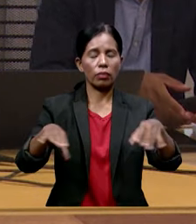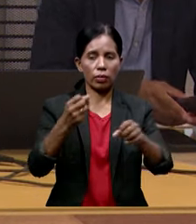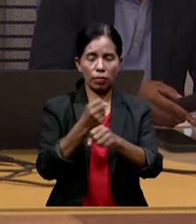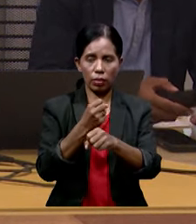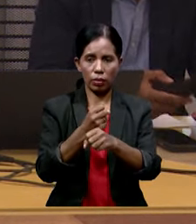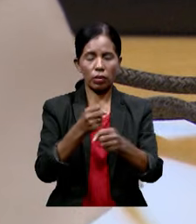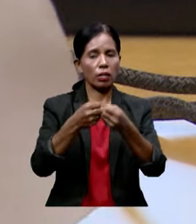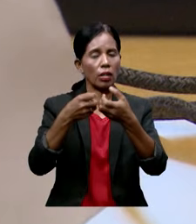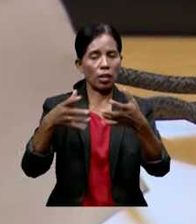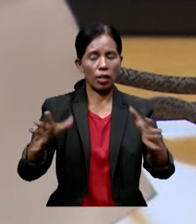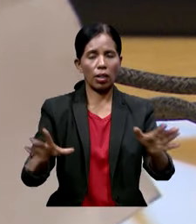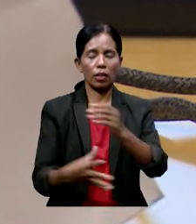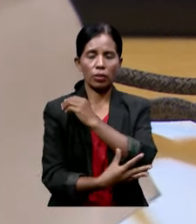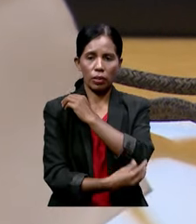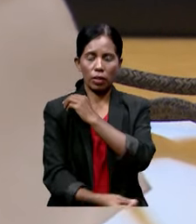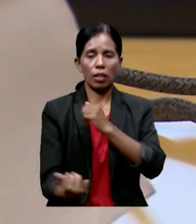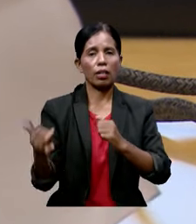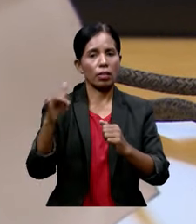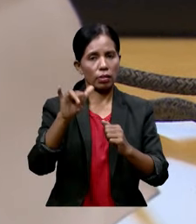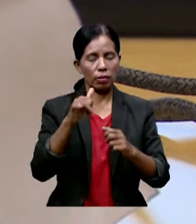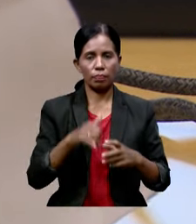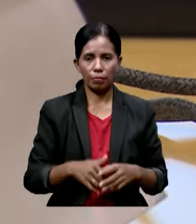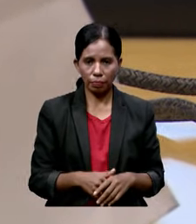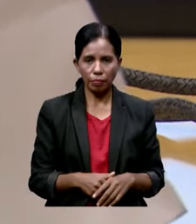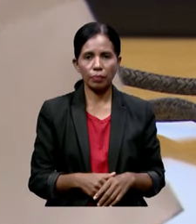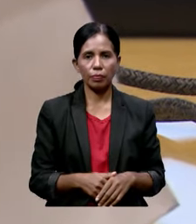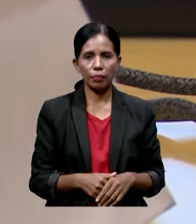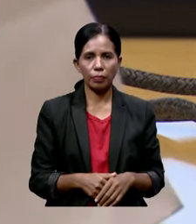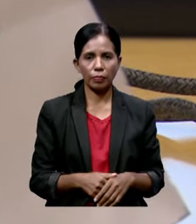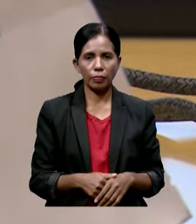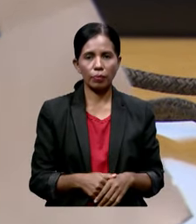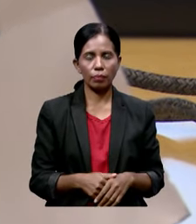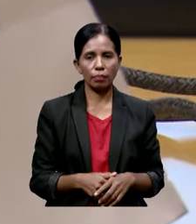dihalakon pobreza extrema. Damian Gonçalves, Mario Ferreira, GMN.